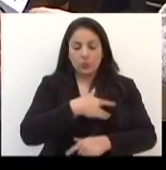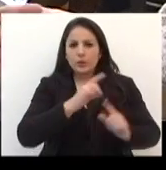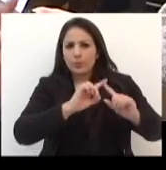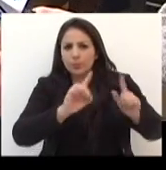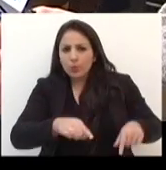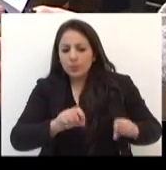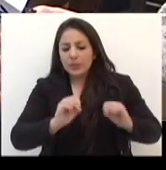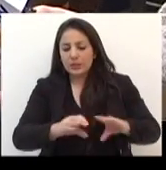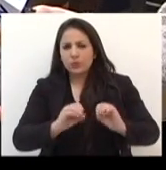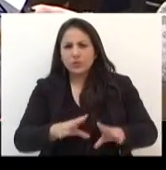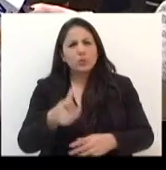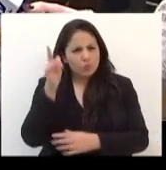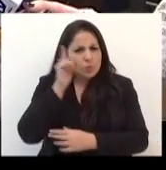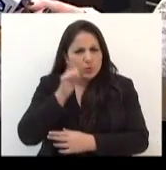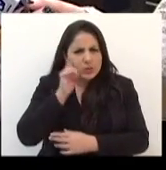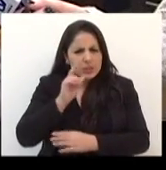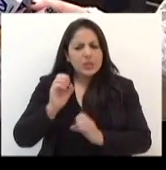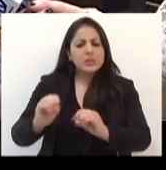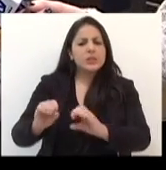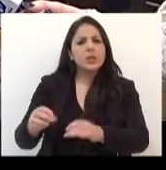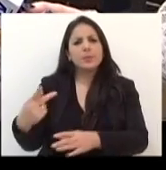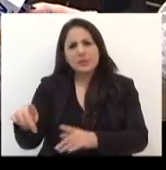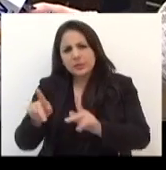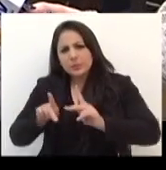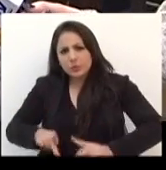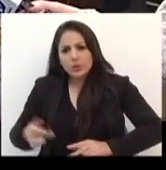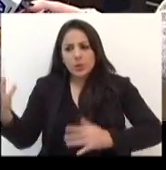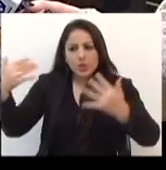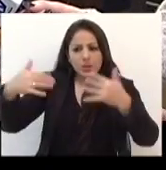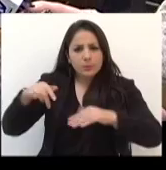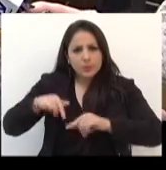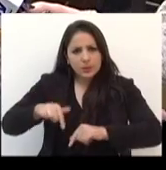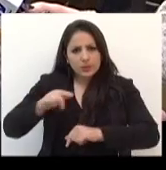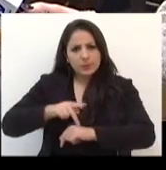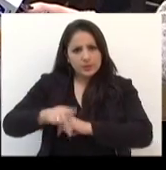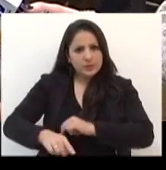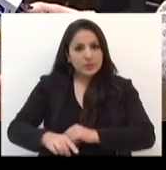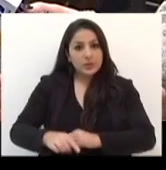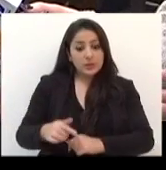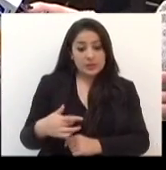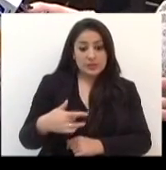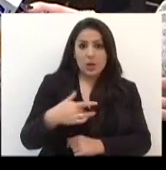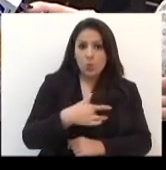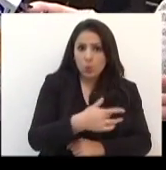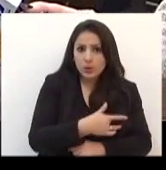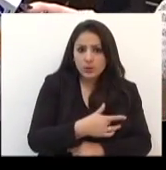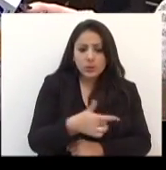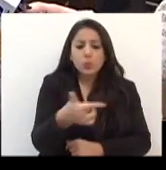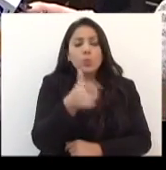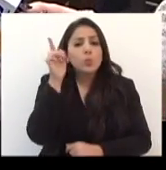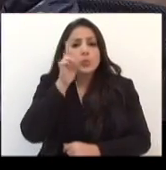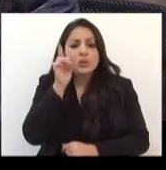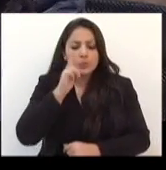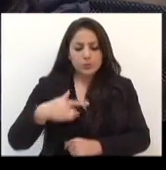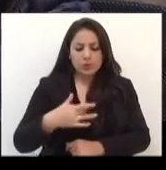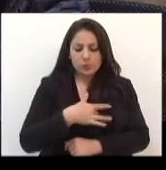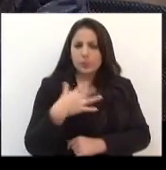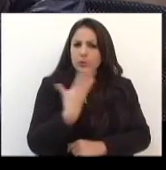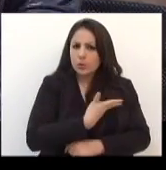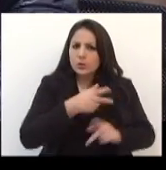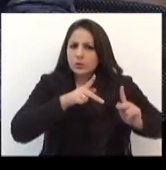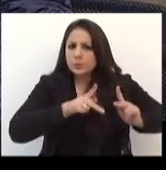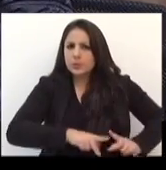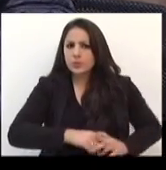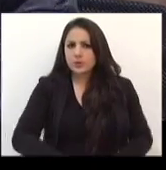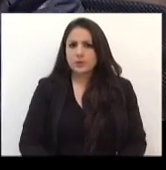Vamos conseguir dar educação para esse povo? Segurança, saúde? Nós não temos saúde para o nosso povo. Hoje no Brasil ninguém